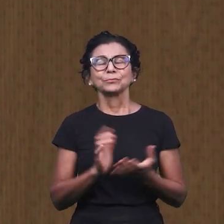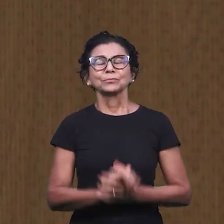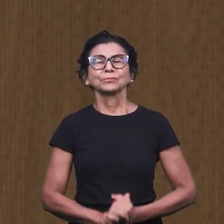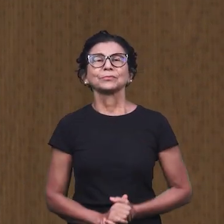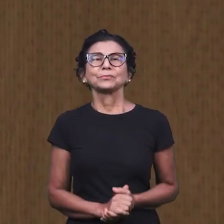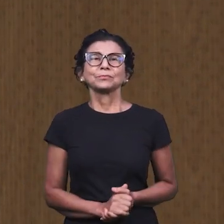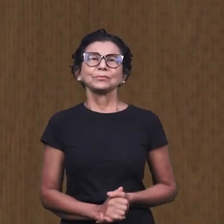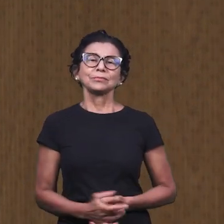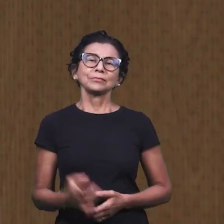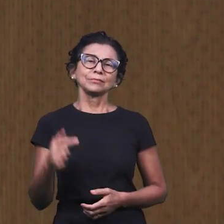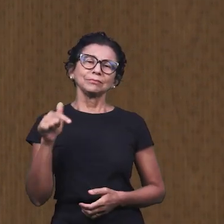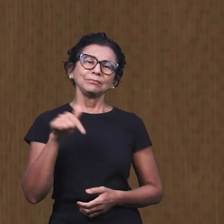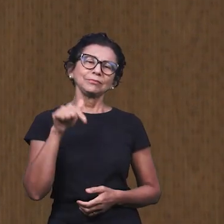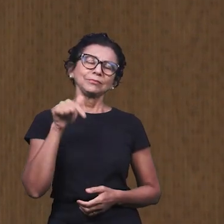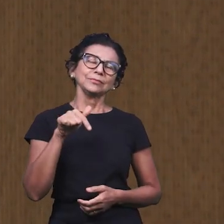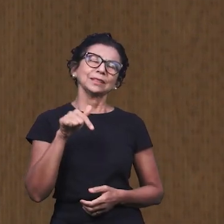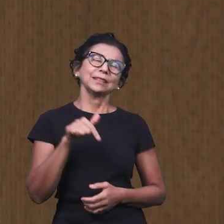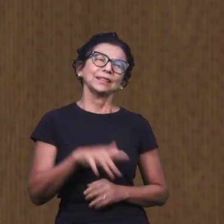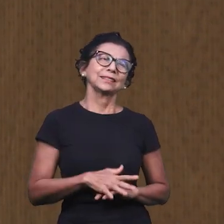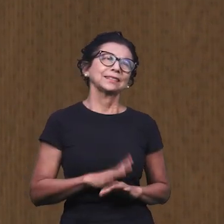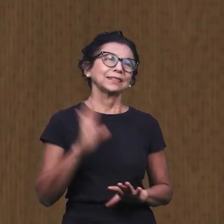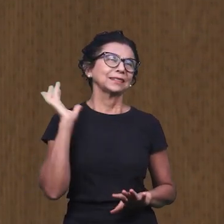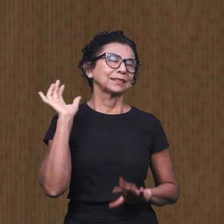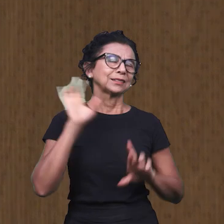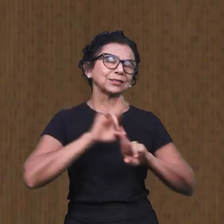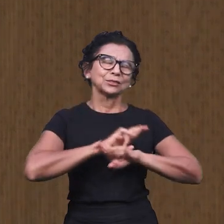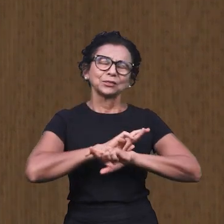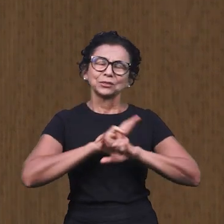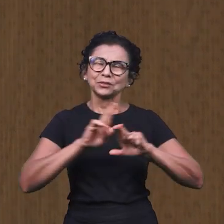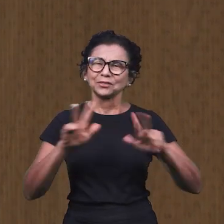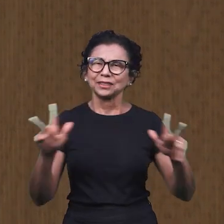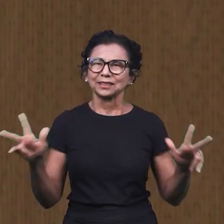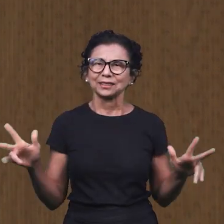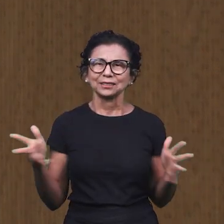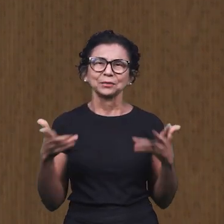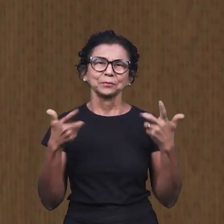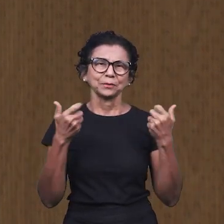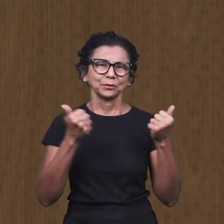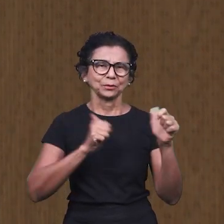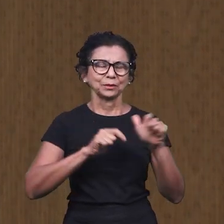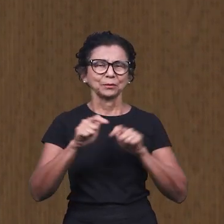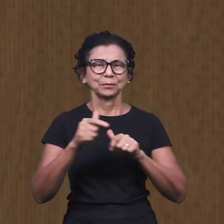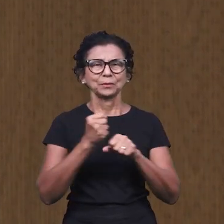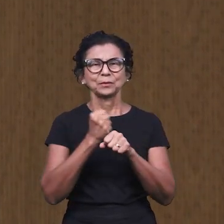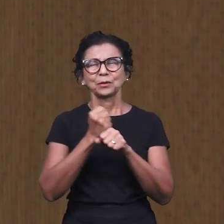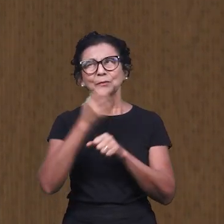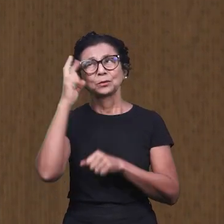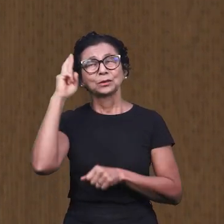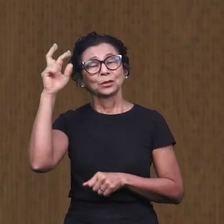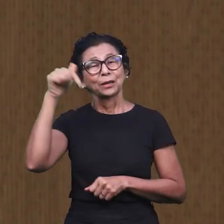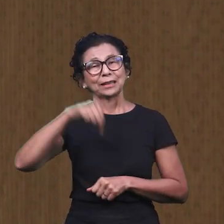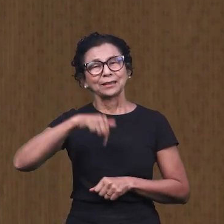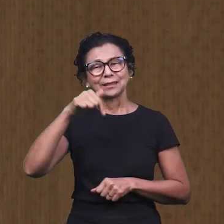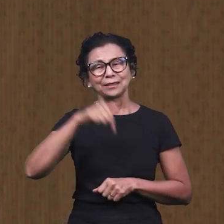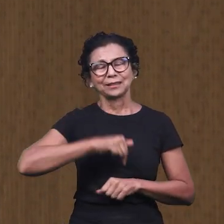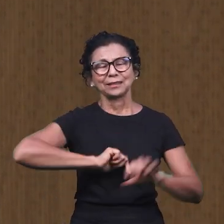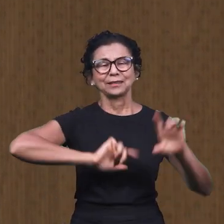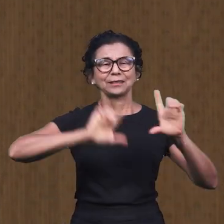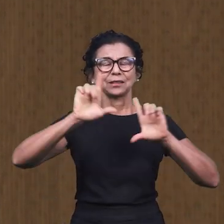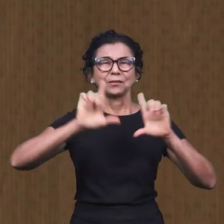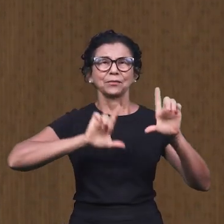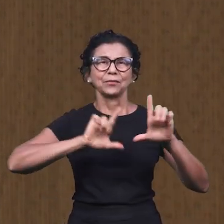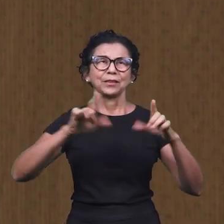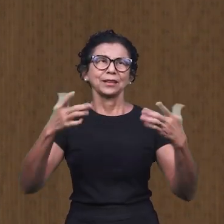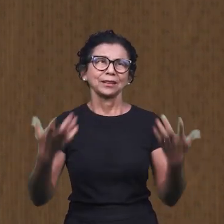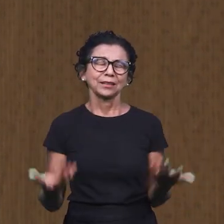aberta por satélite, que é mundialmente chamada TV Only Receive,